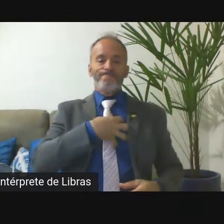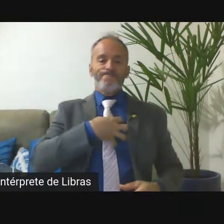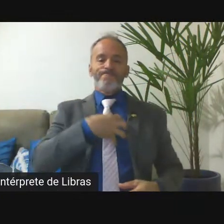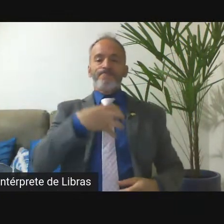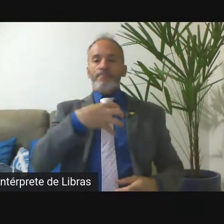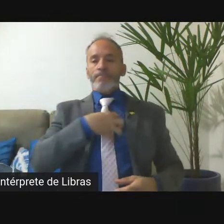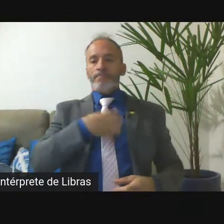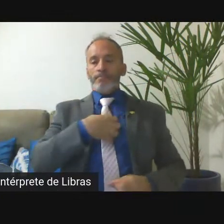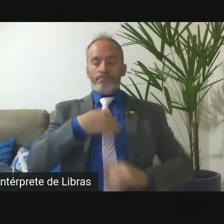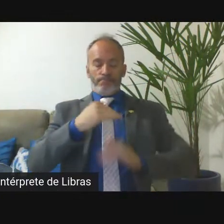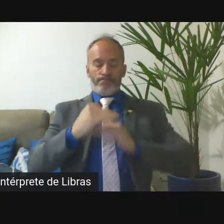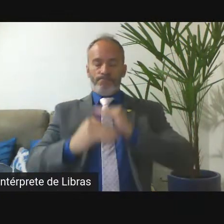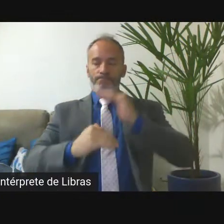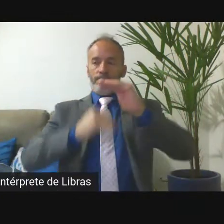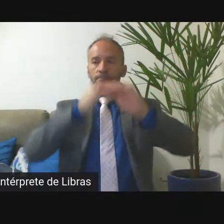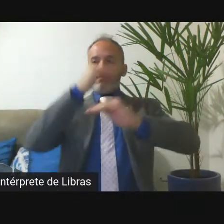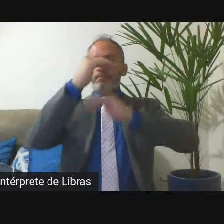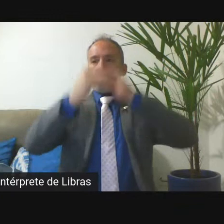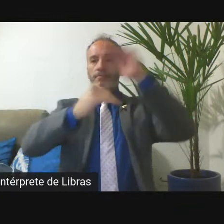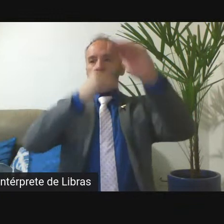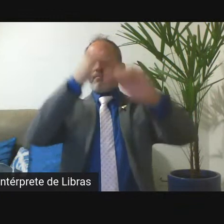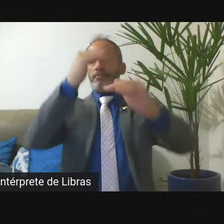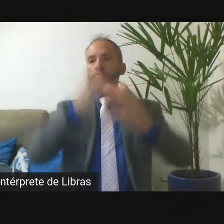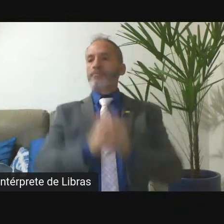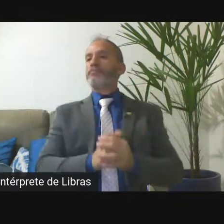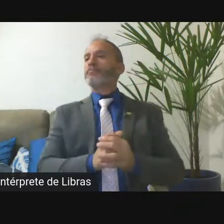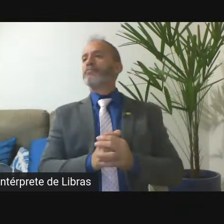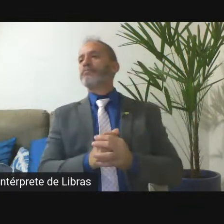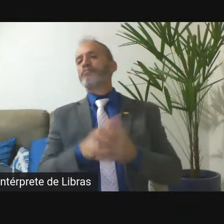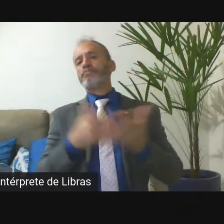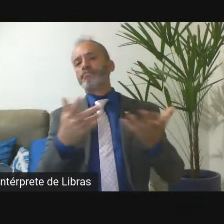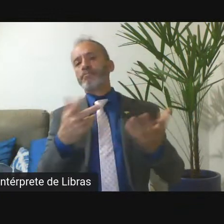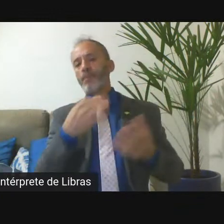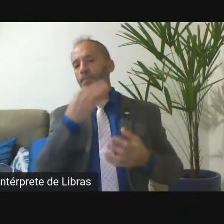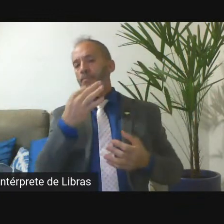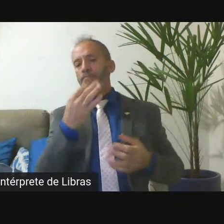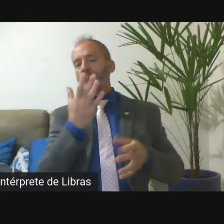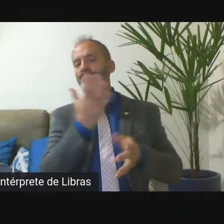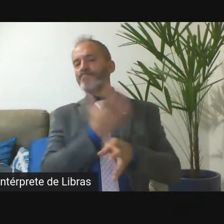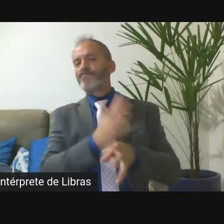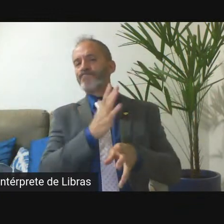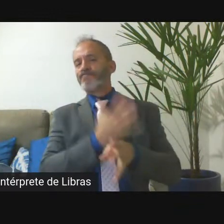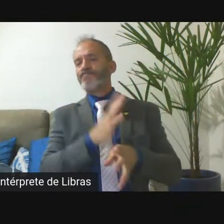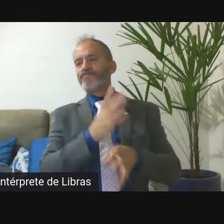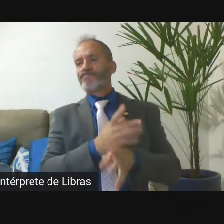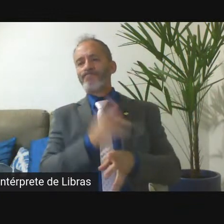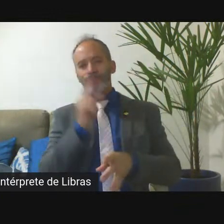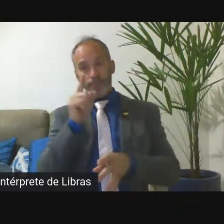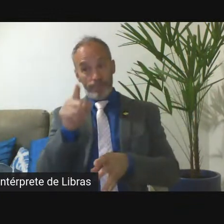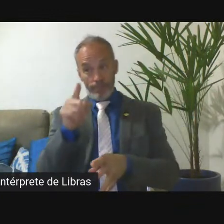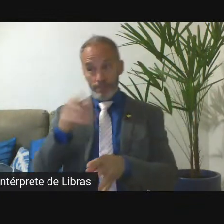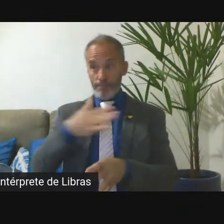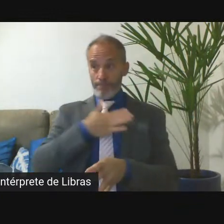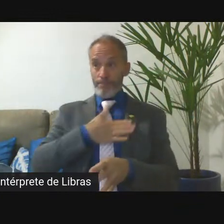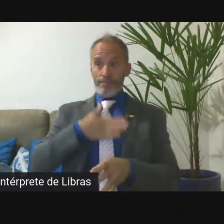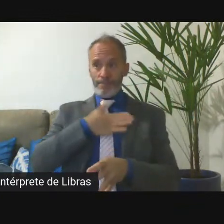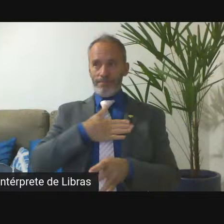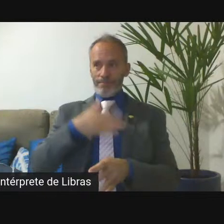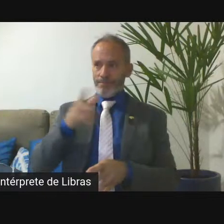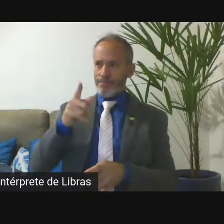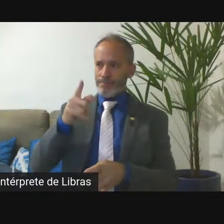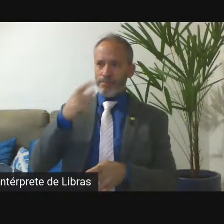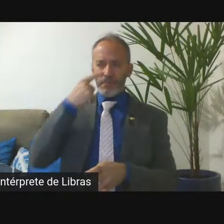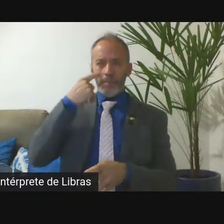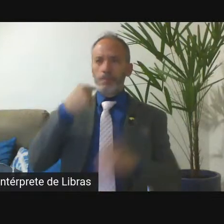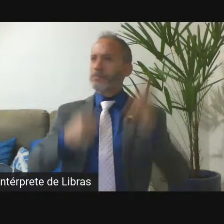e crescimento. Gostaria de propor um exercício. Gostaria que todos se